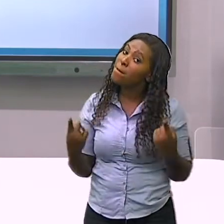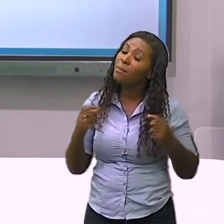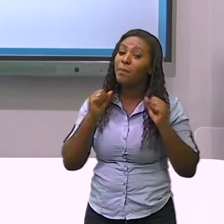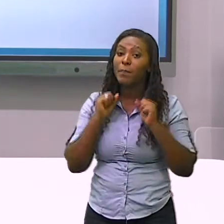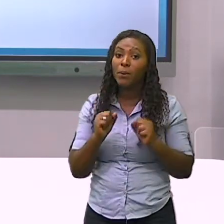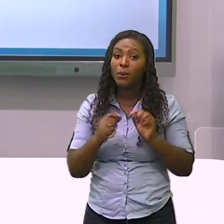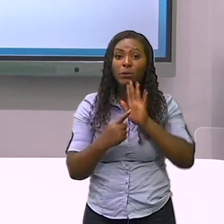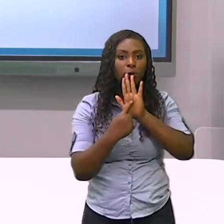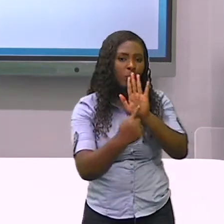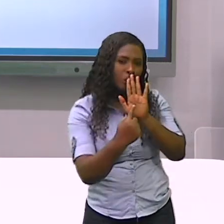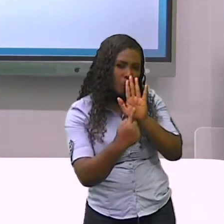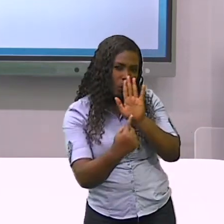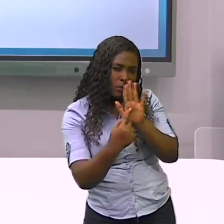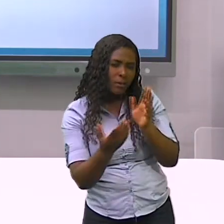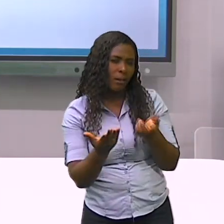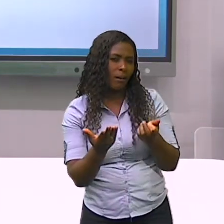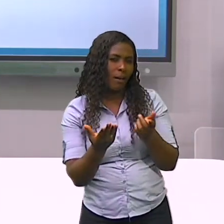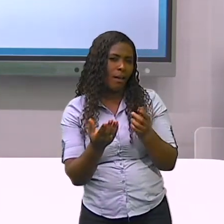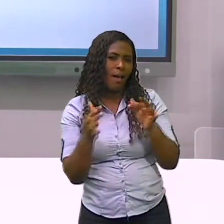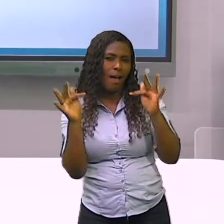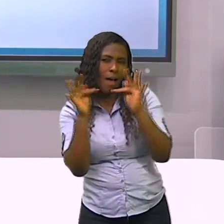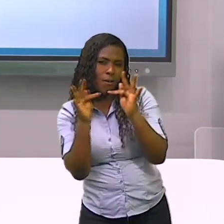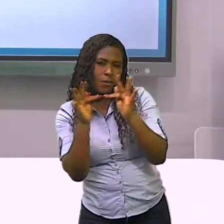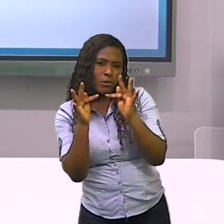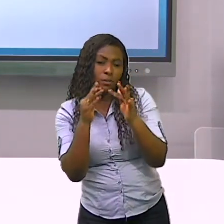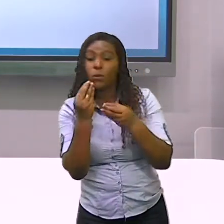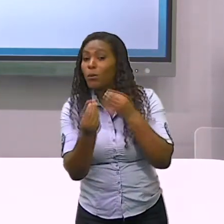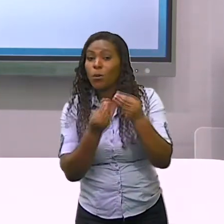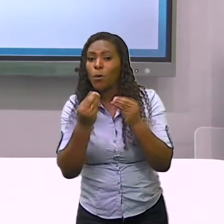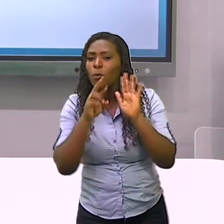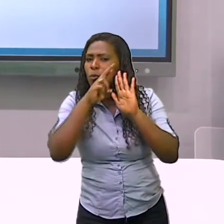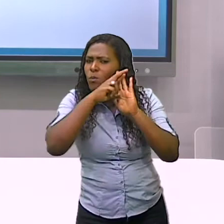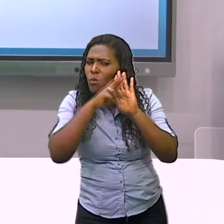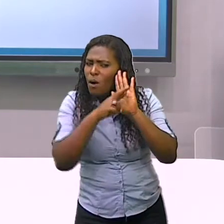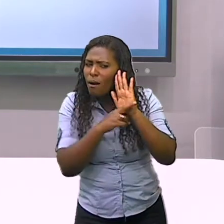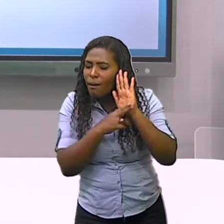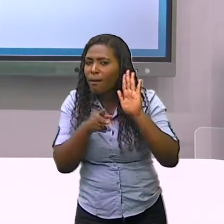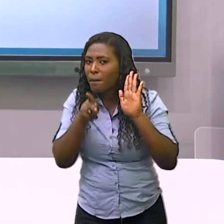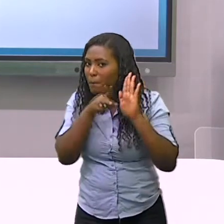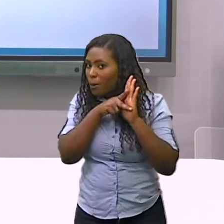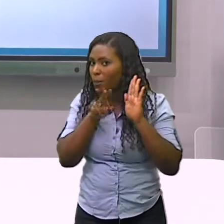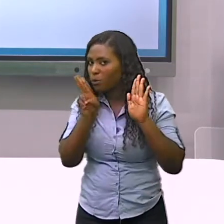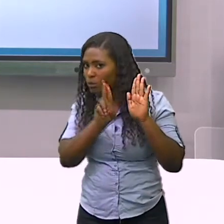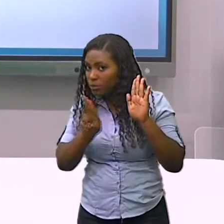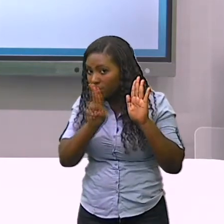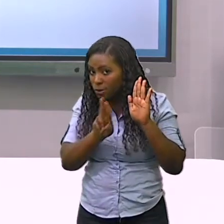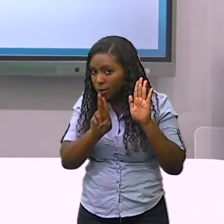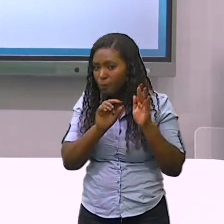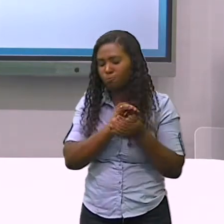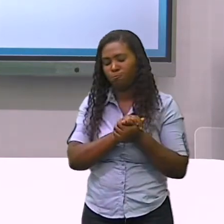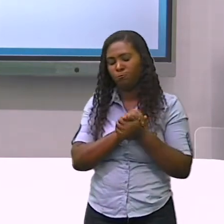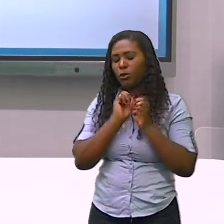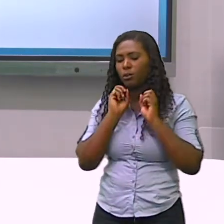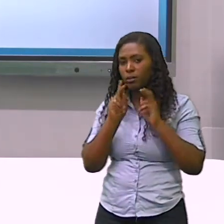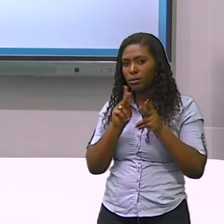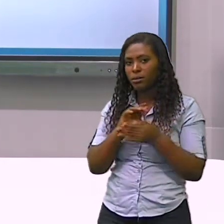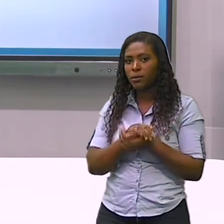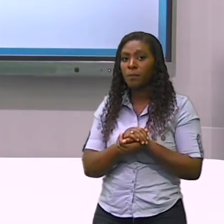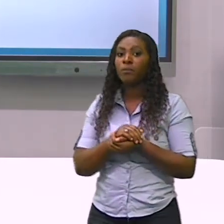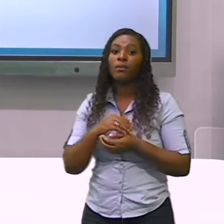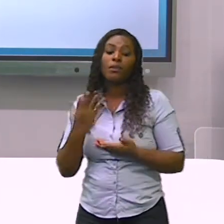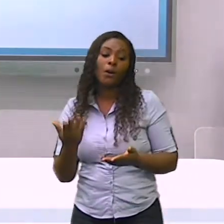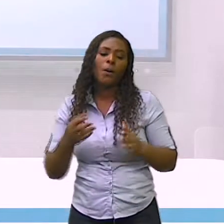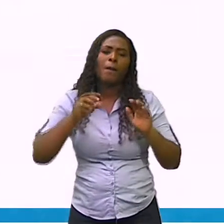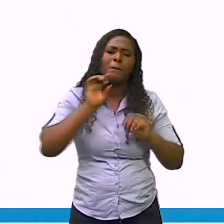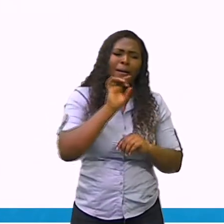em cima de uma lei de formação, ou seja, uma fórmula. Lembre-se, para cada situação existe uma